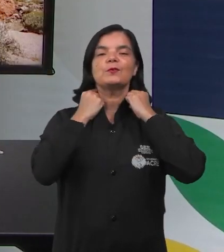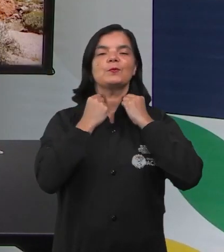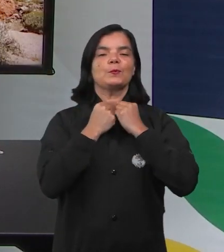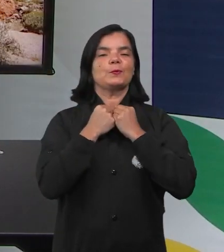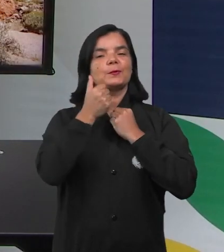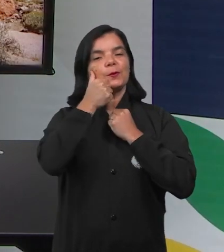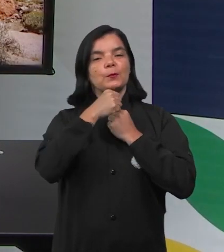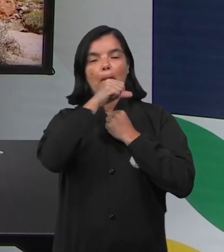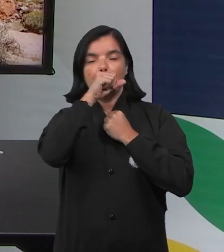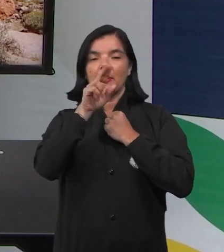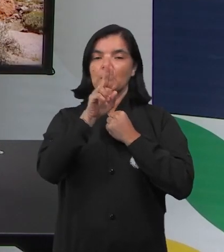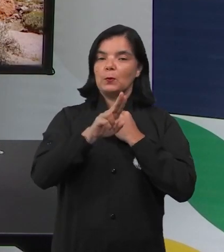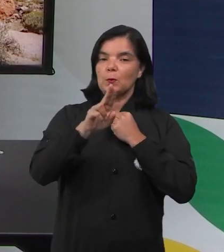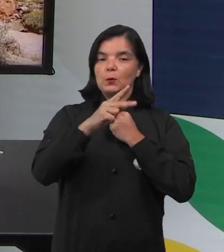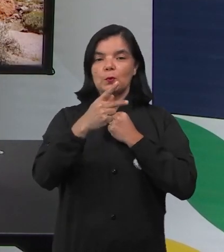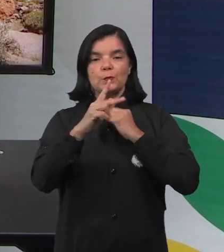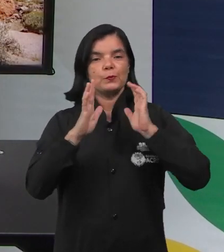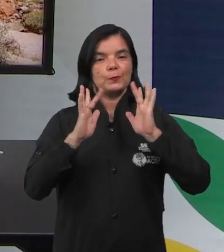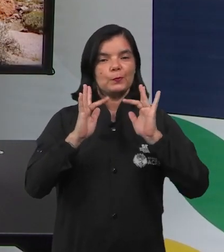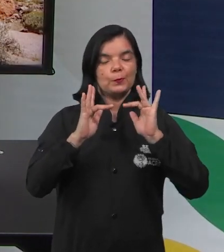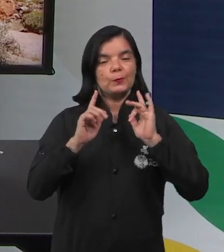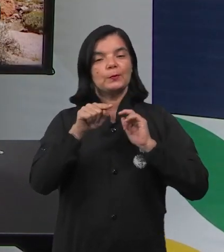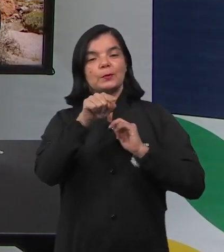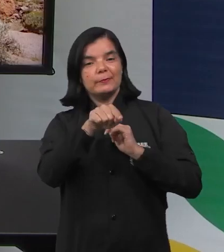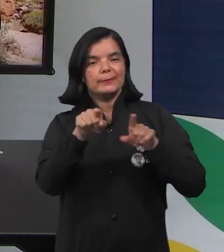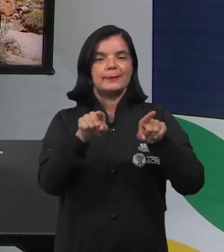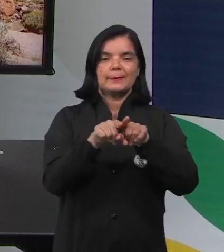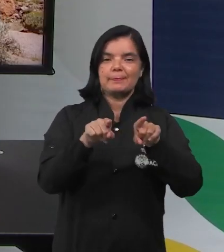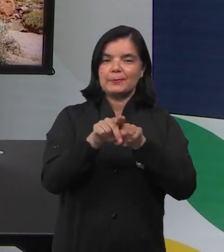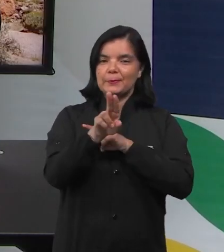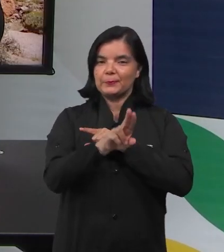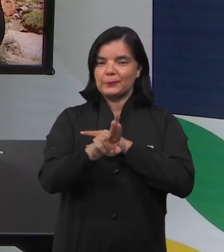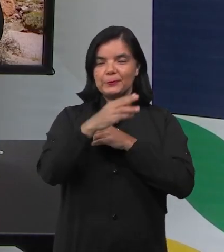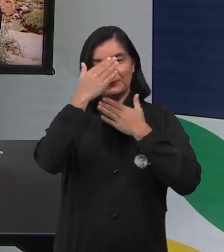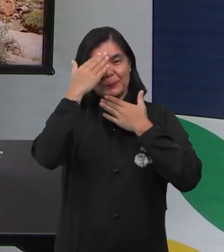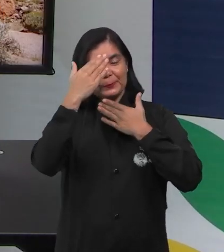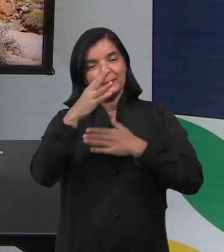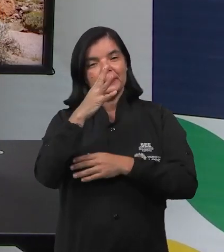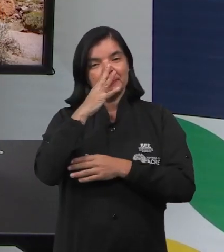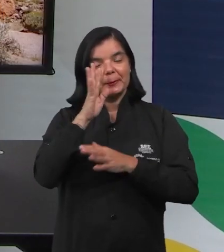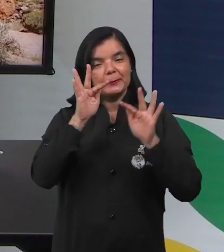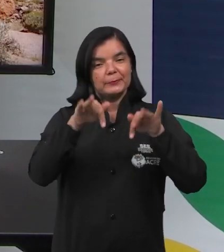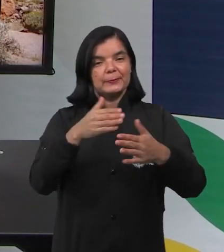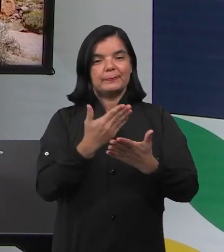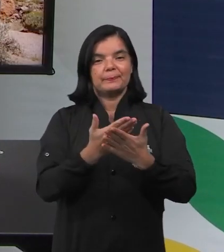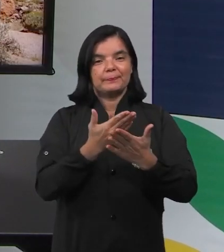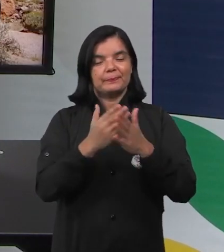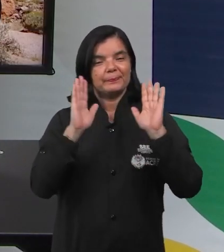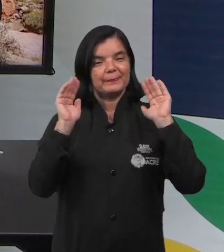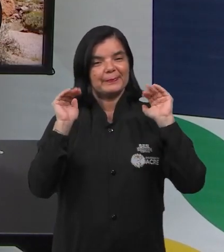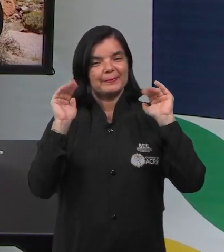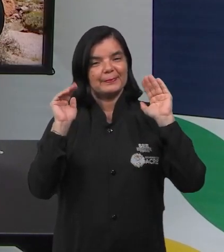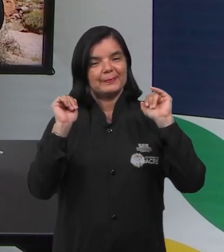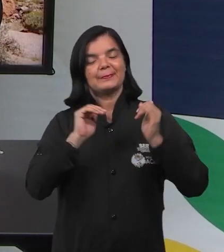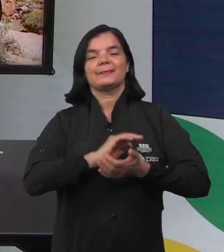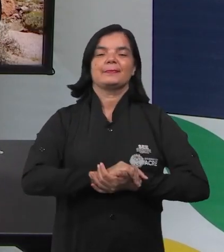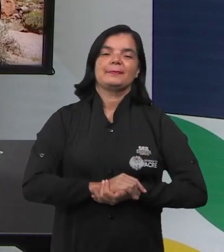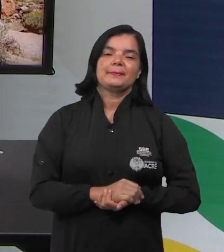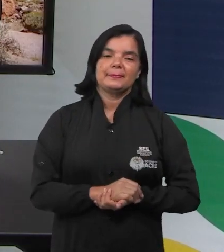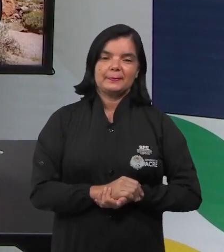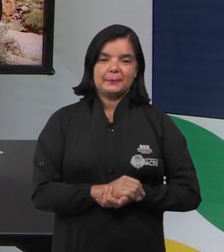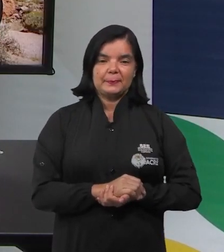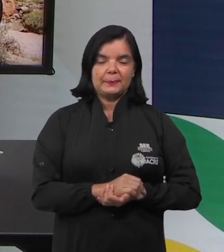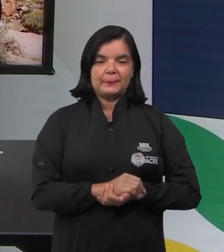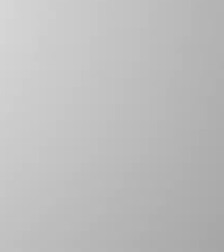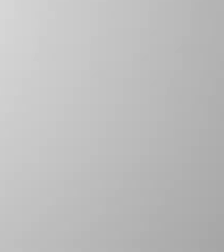mãe usa, que a sua namorada usa, que você usa, tá bom? Obrigado por assistir até o final dessa aula. Tchau, tchau e até a próxima.